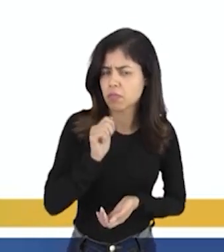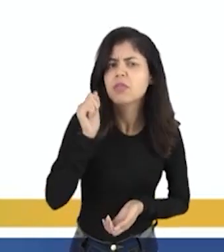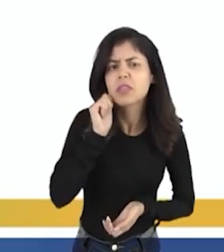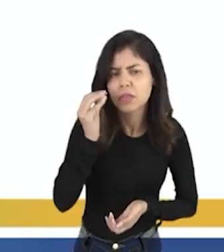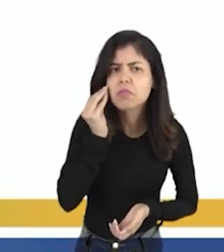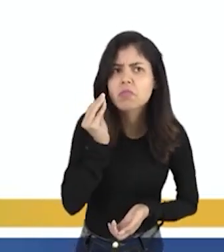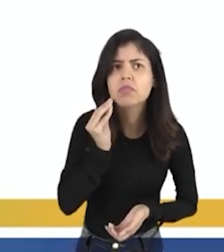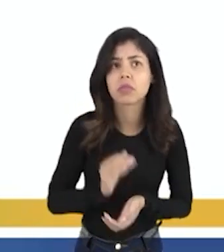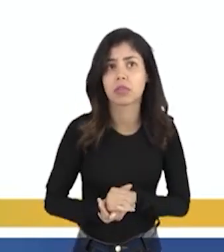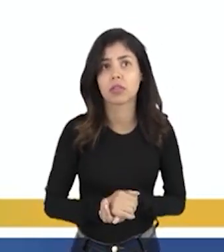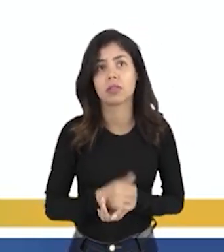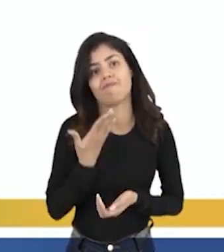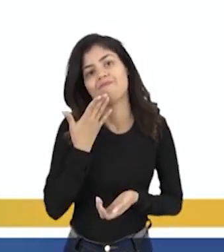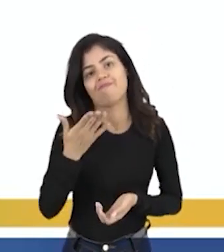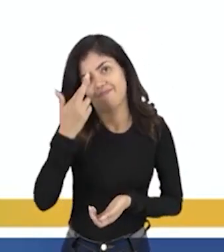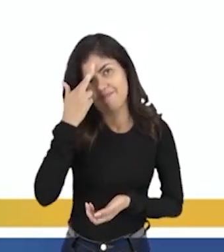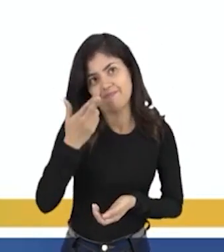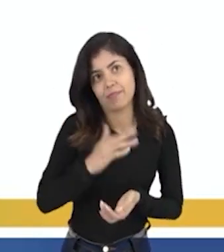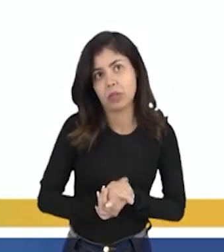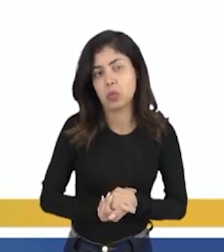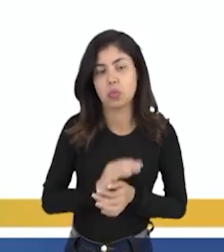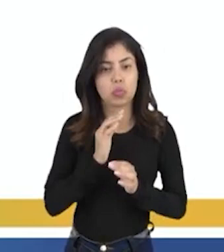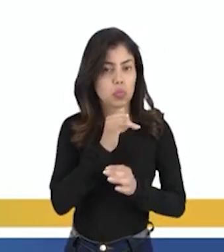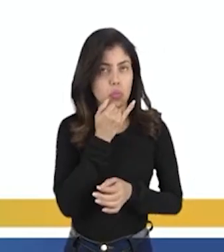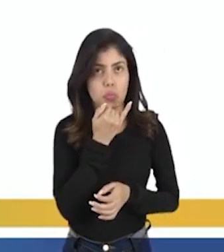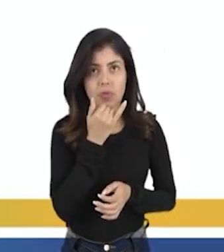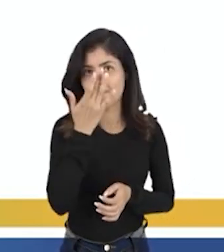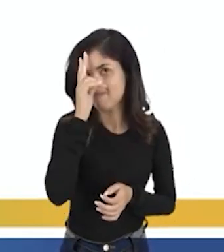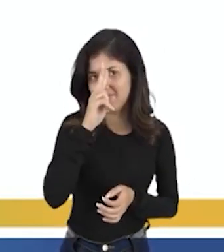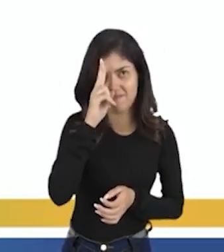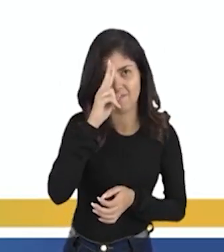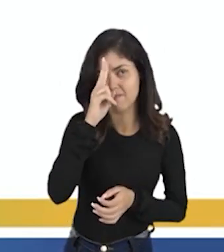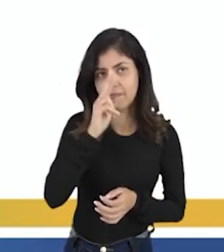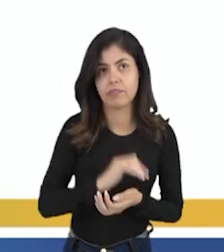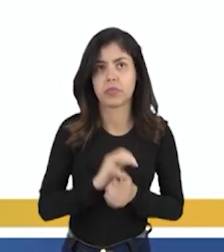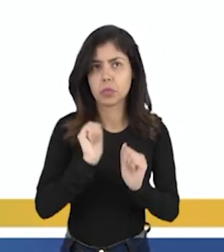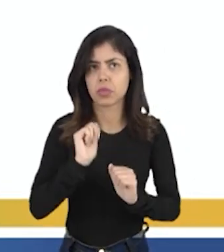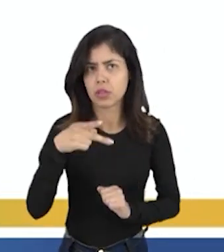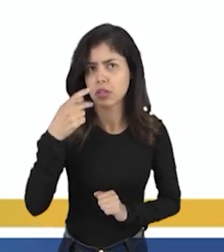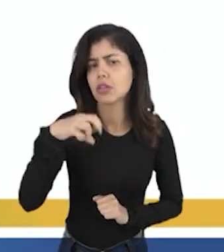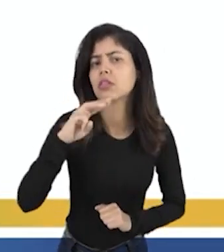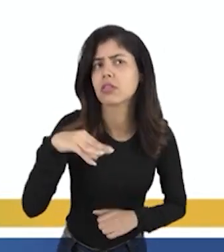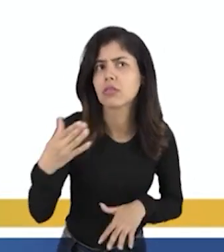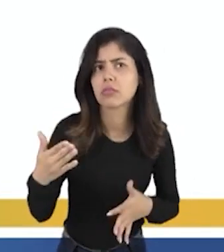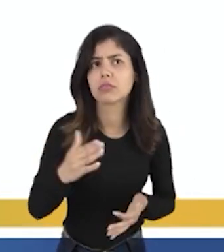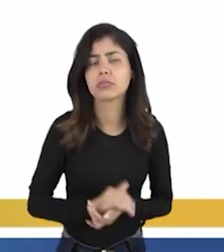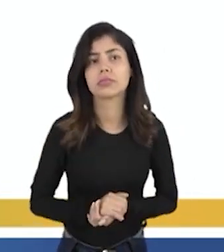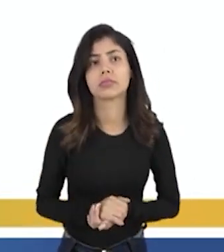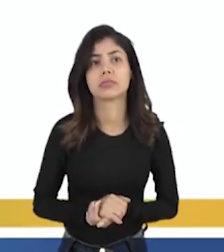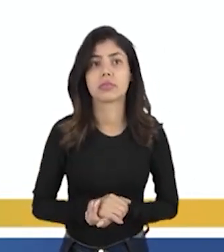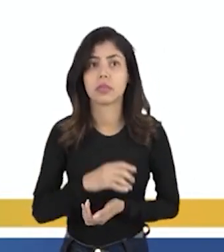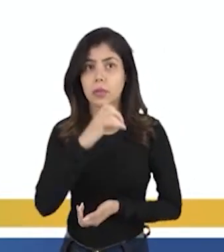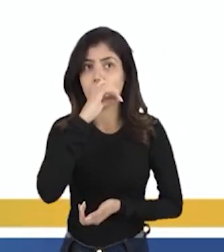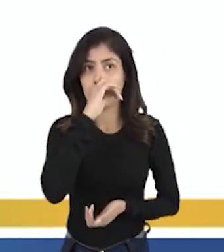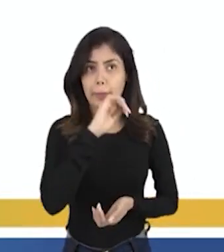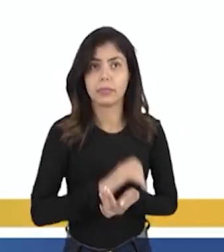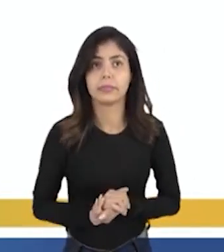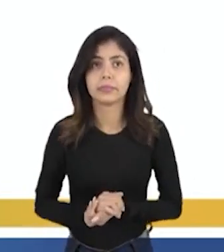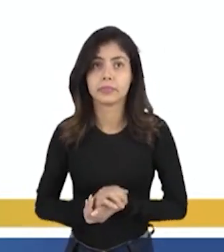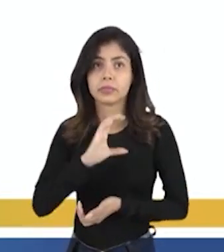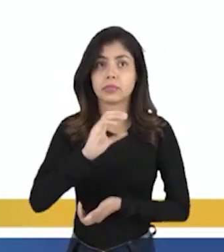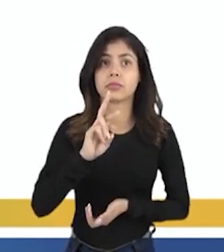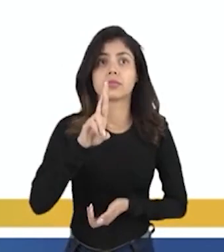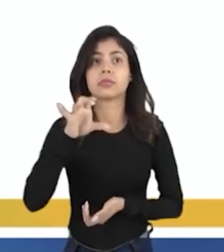esforço. Lamento muito, minha senhora, mas não me lembro. Pode dizer-me de quem se trata? E aí nós temos aí